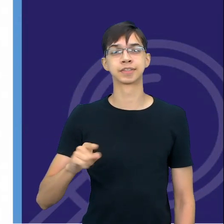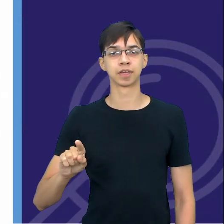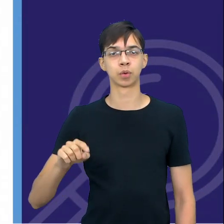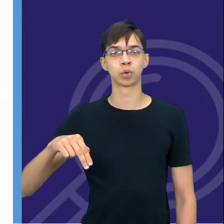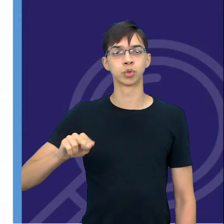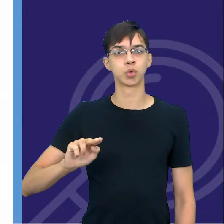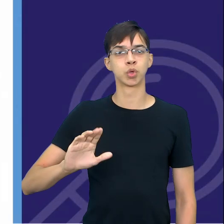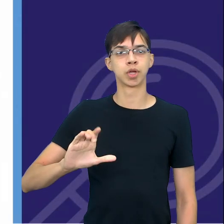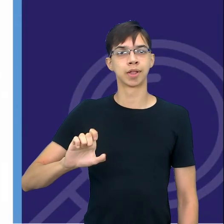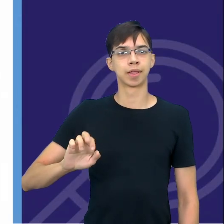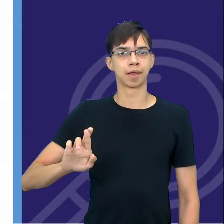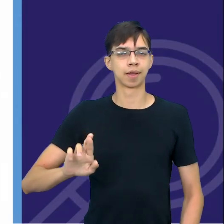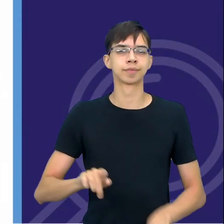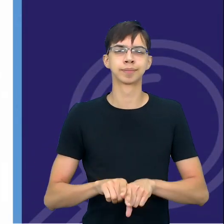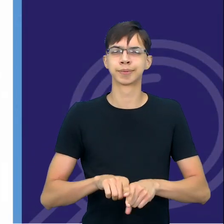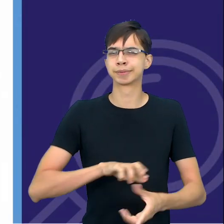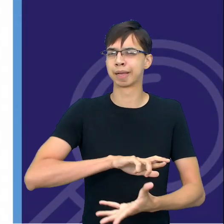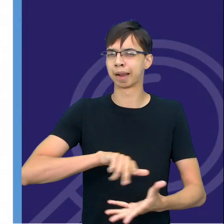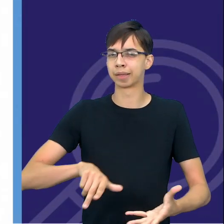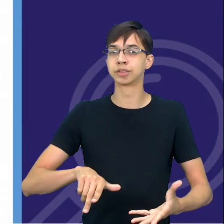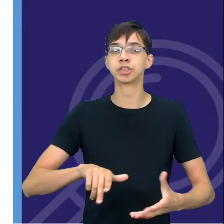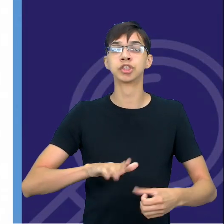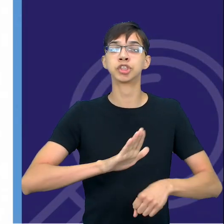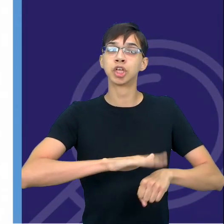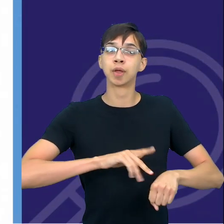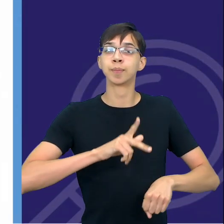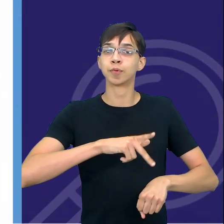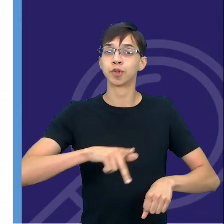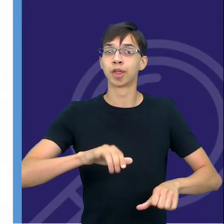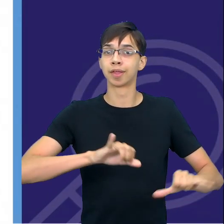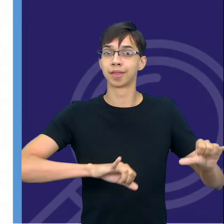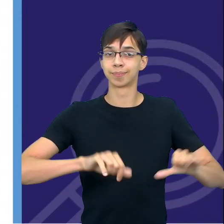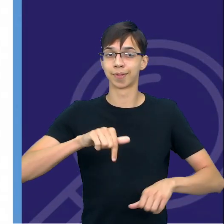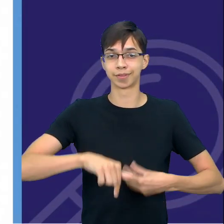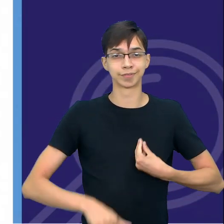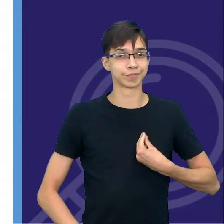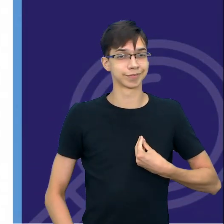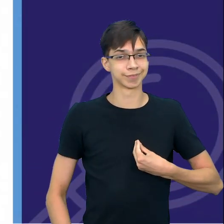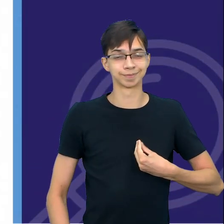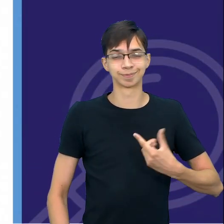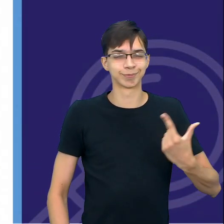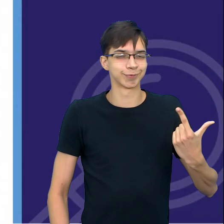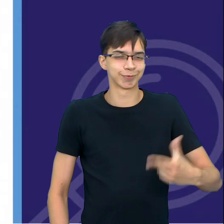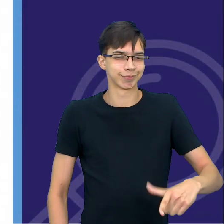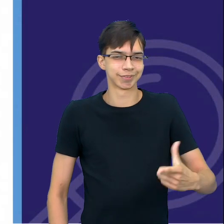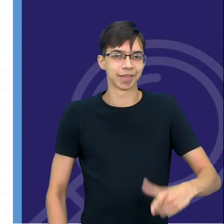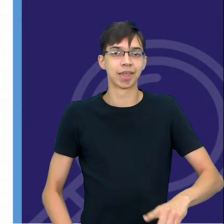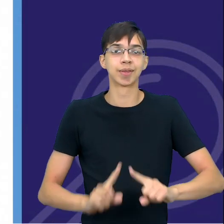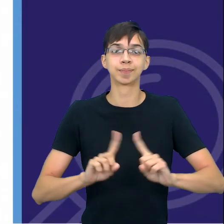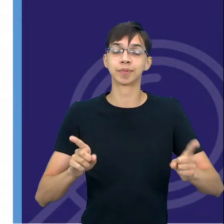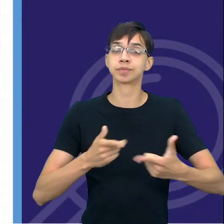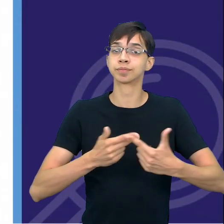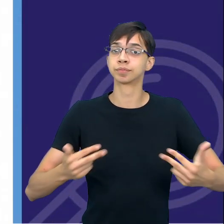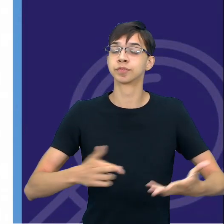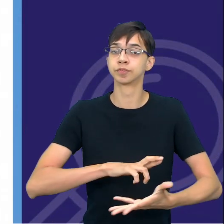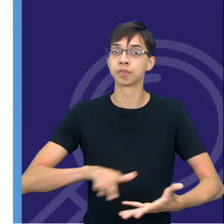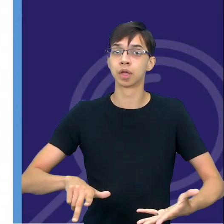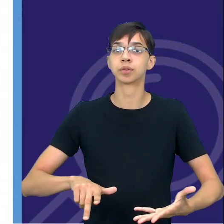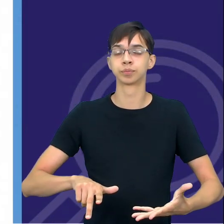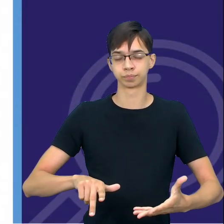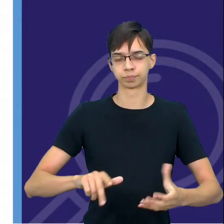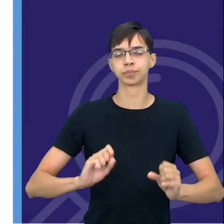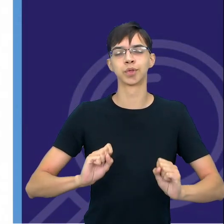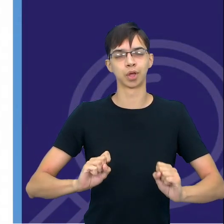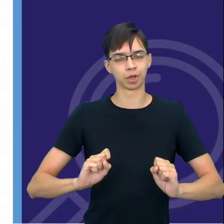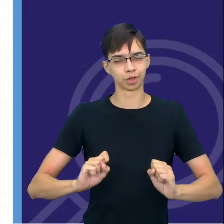chamar o professor de física aí, apesar dele não estar aqui hoje para a formação, mas existem algumas coisas que a gente pode trabalhar. E aí,